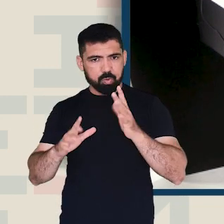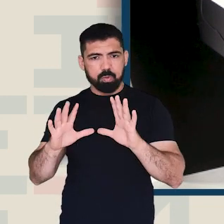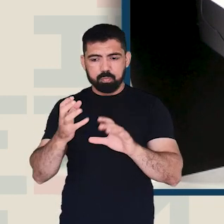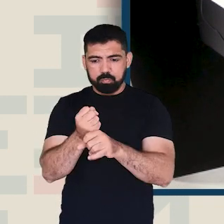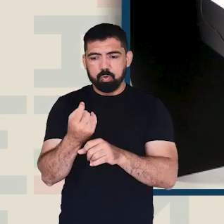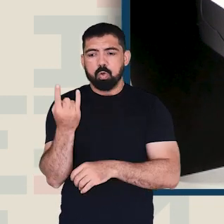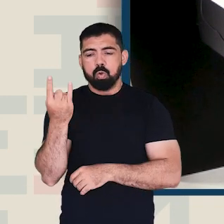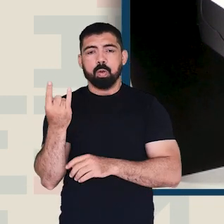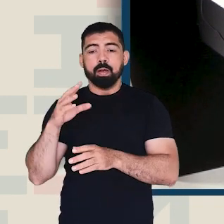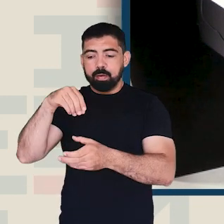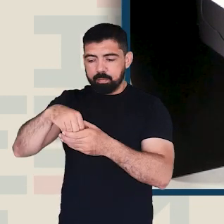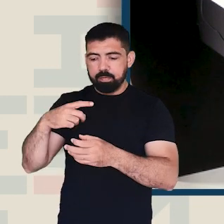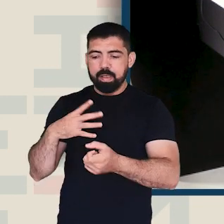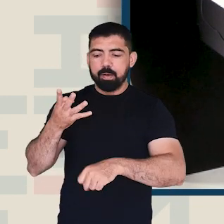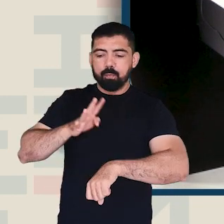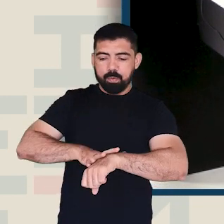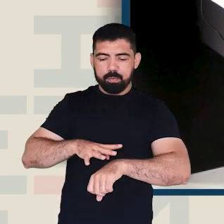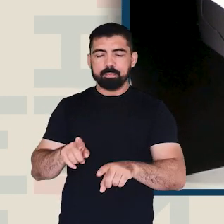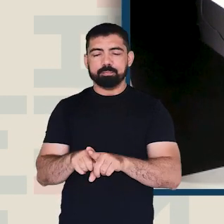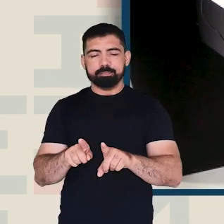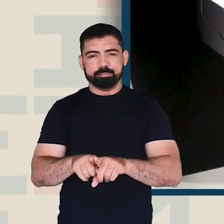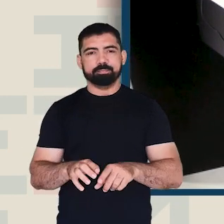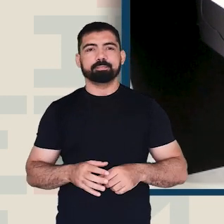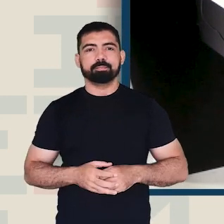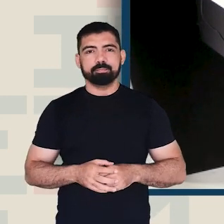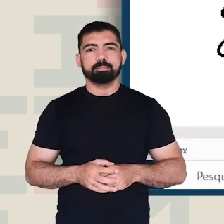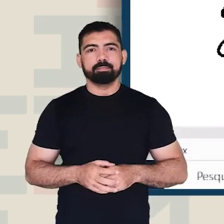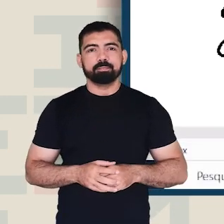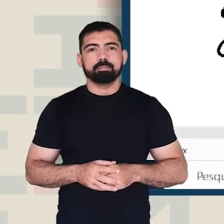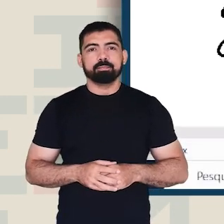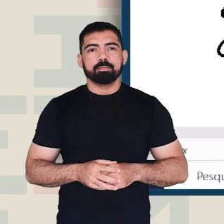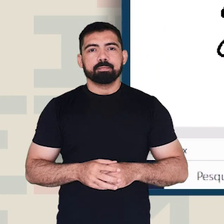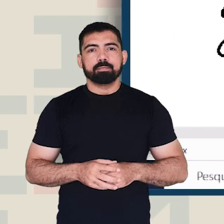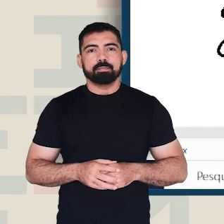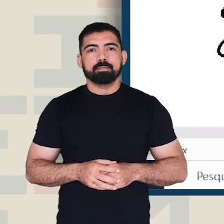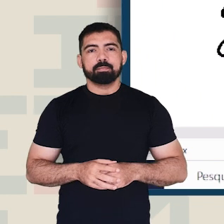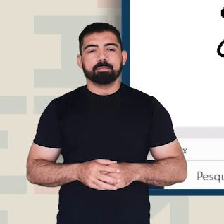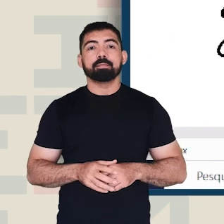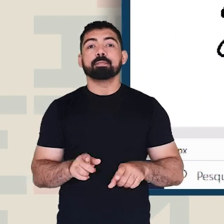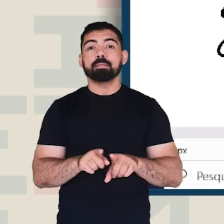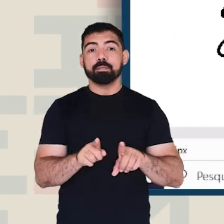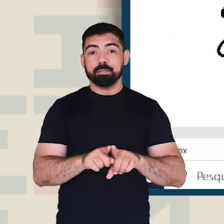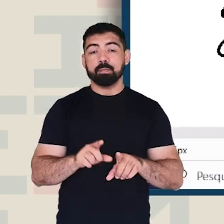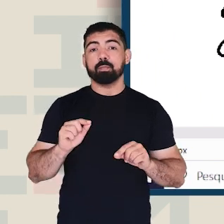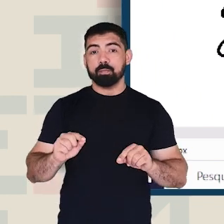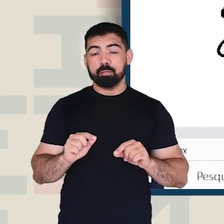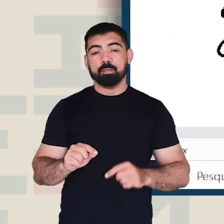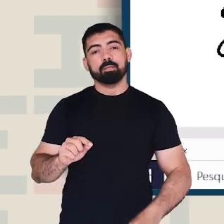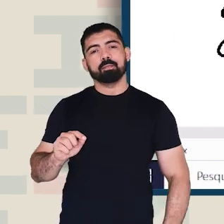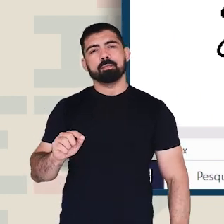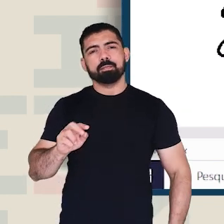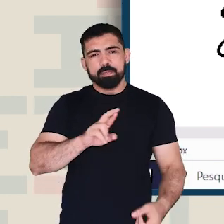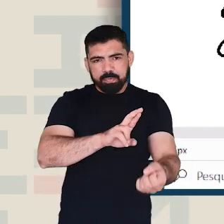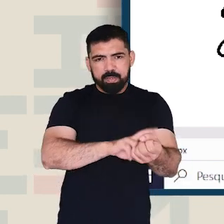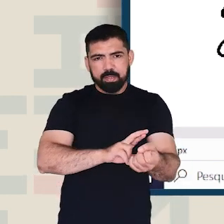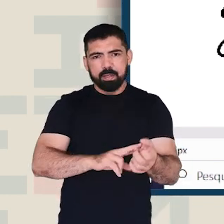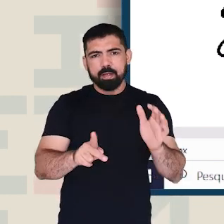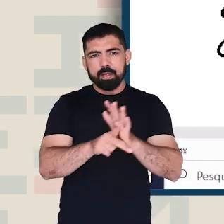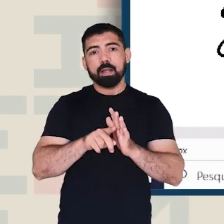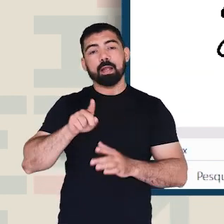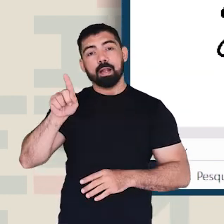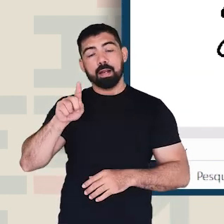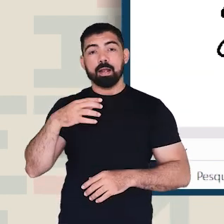os derivados aí da salsa como um quaternário. O blues e o afoxé, que é aquela sequência de ritmos que vem da